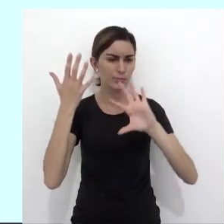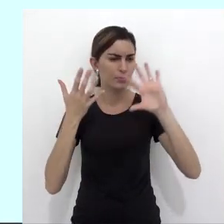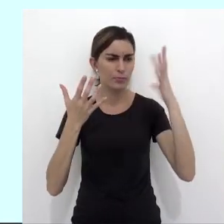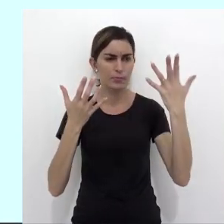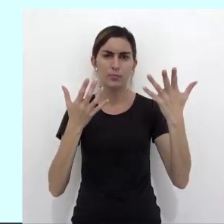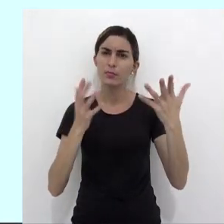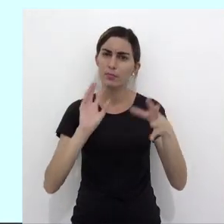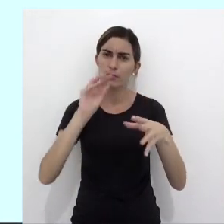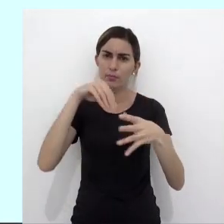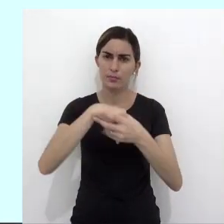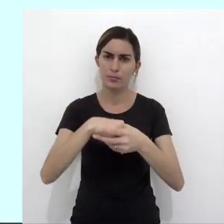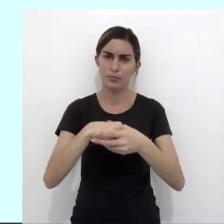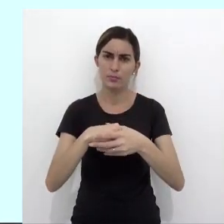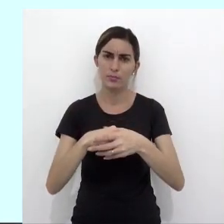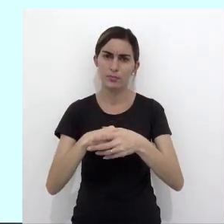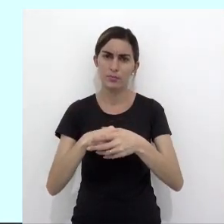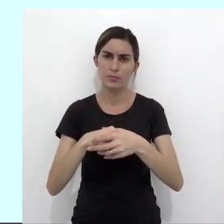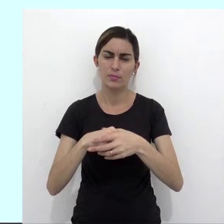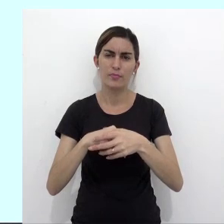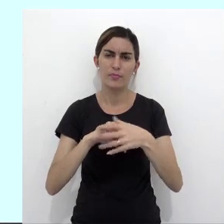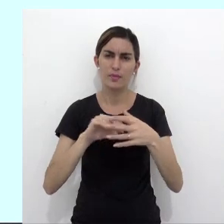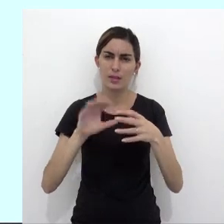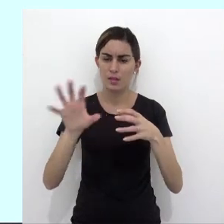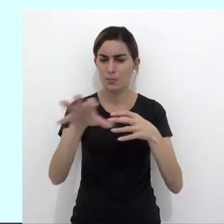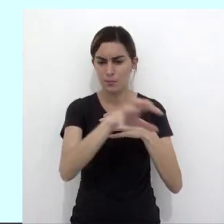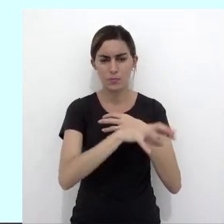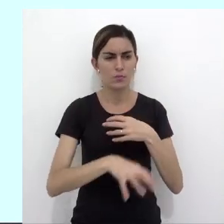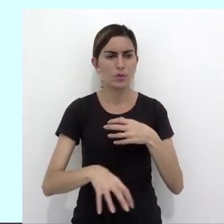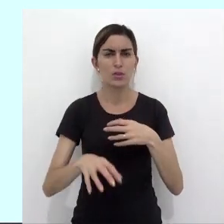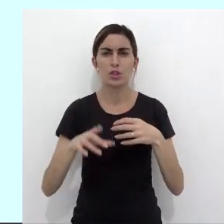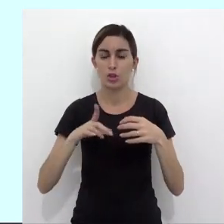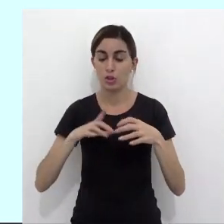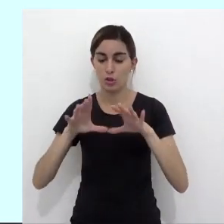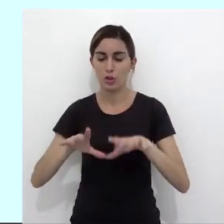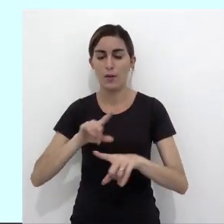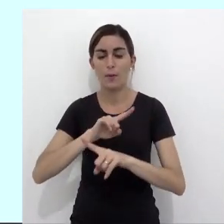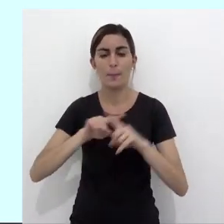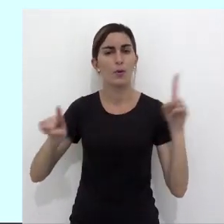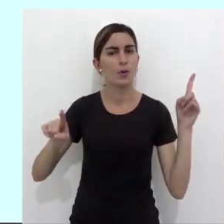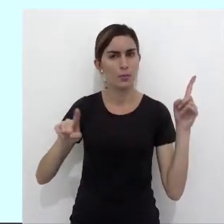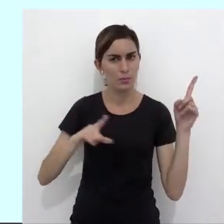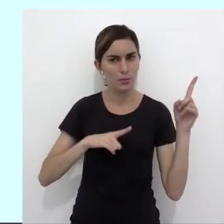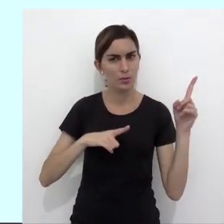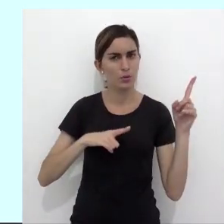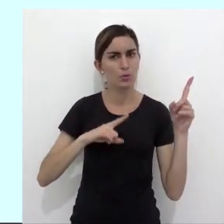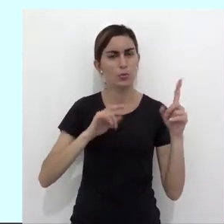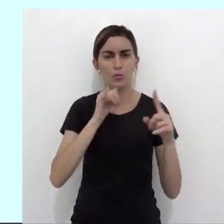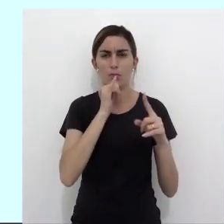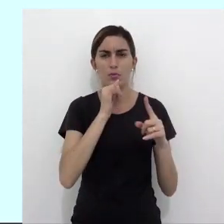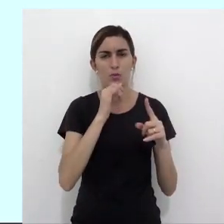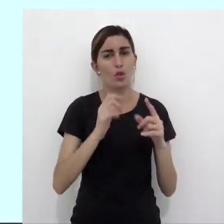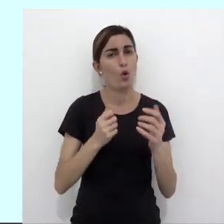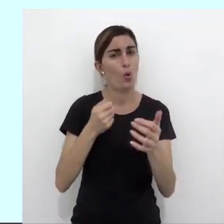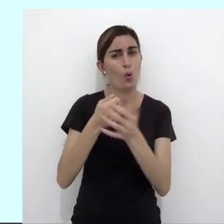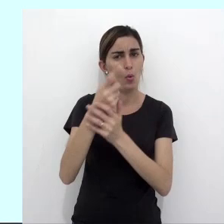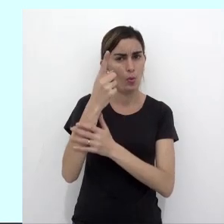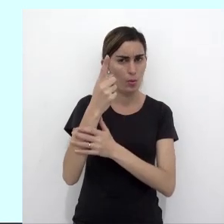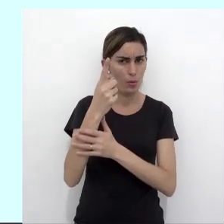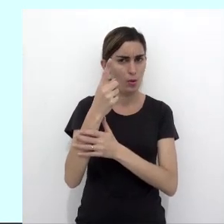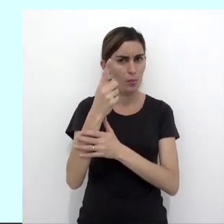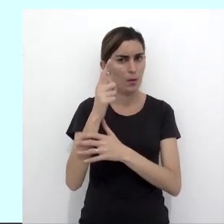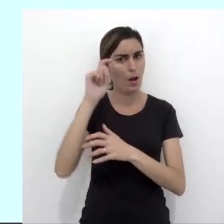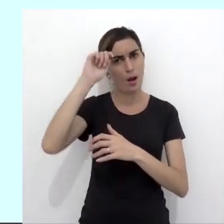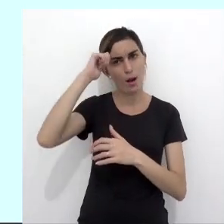um tráfico interprovincial, ou seja, estava-se proibido de comprar